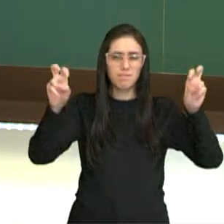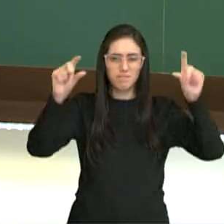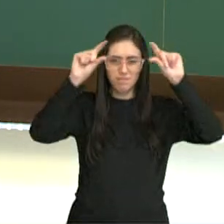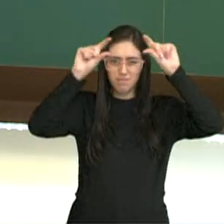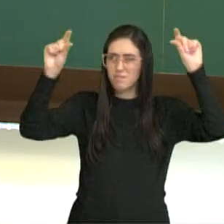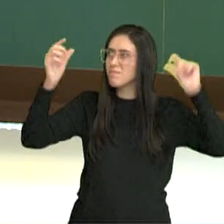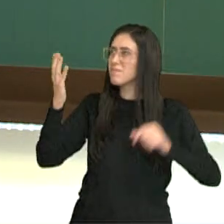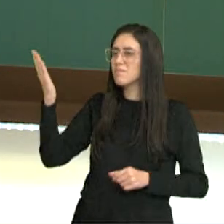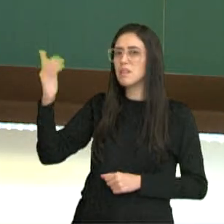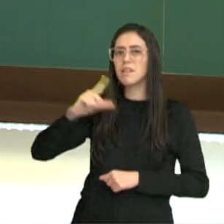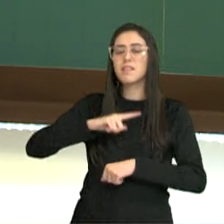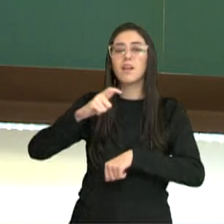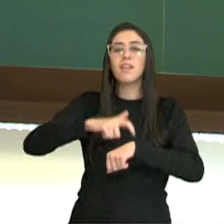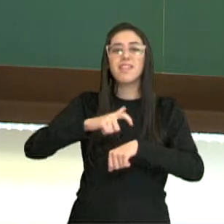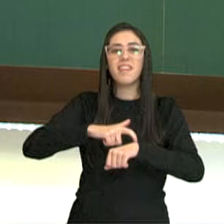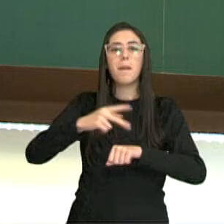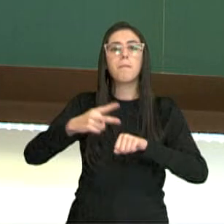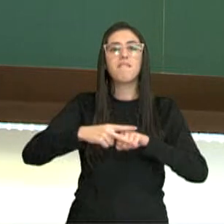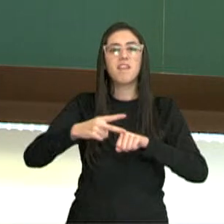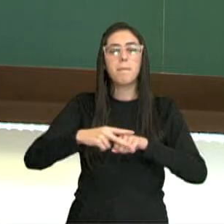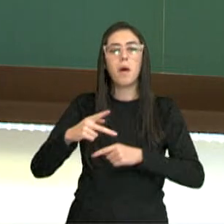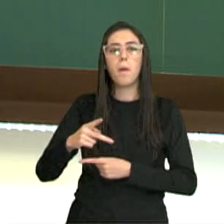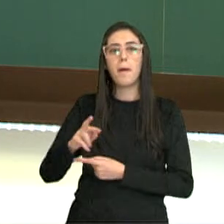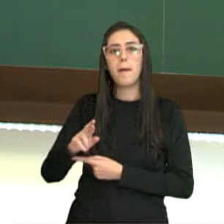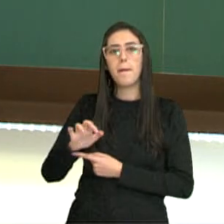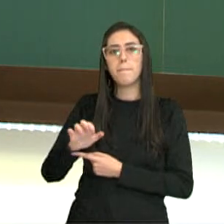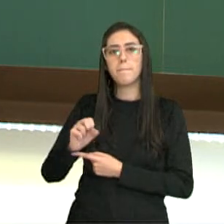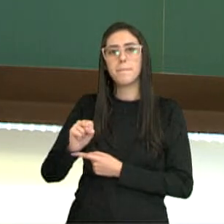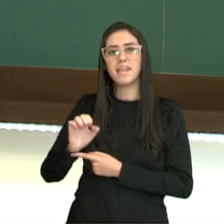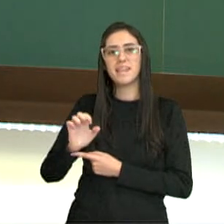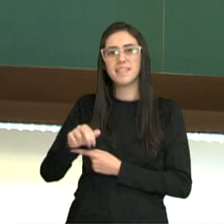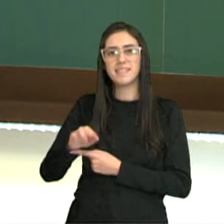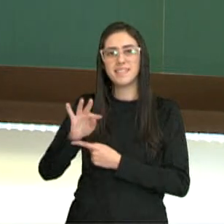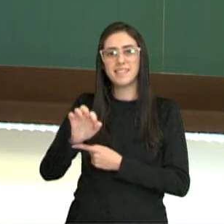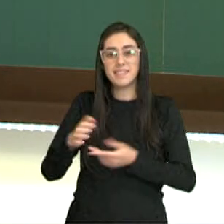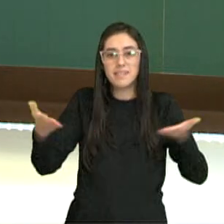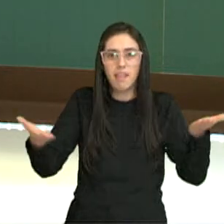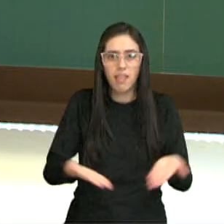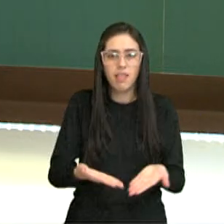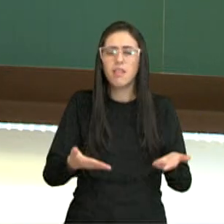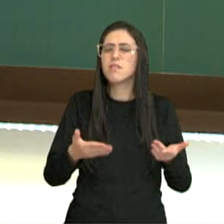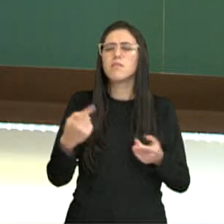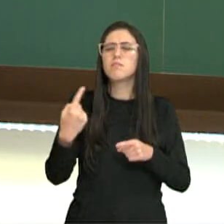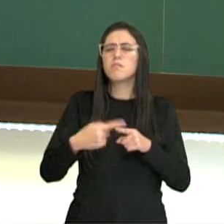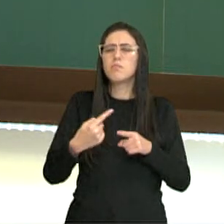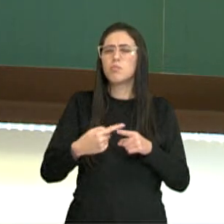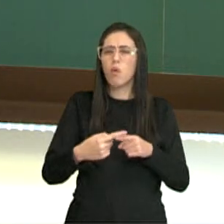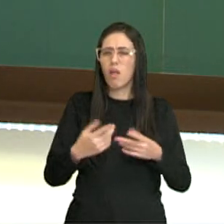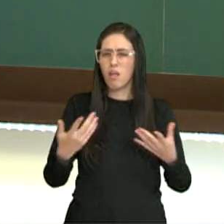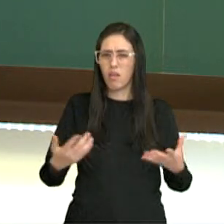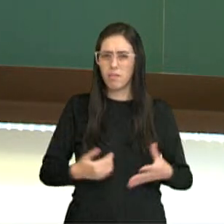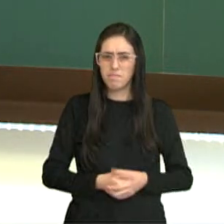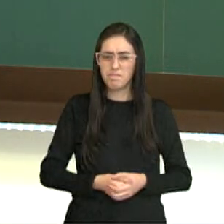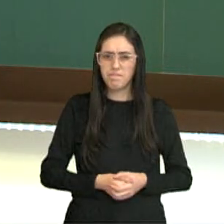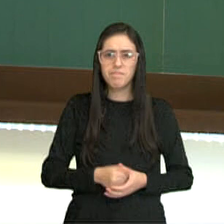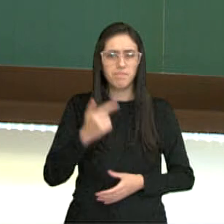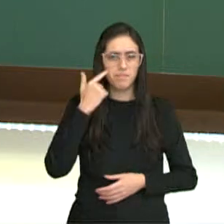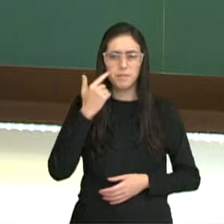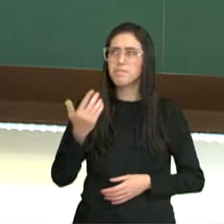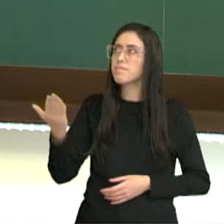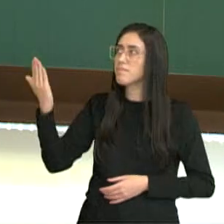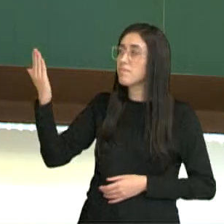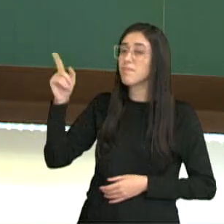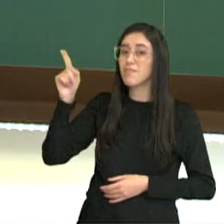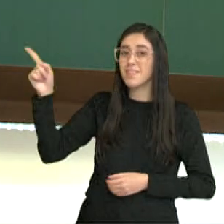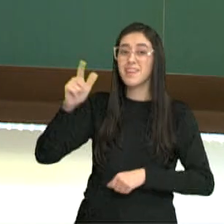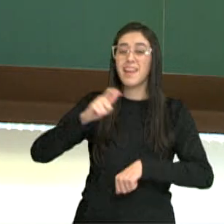tempo verbal presente pode estar. Você sabe por que foi usado esse tempo verbal? Pois olha só, esse tempo verbal